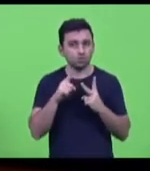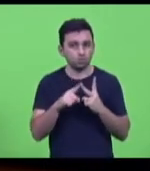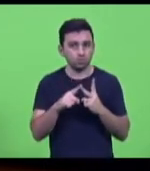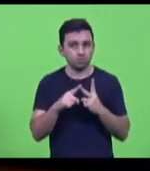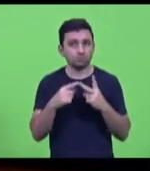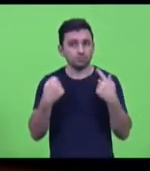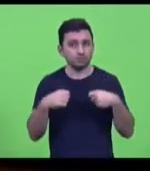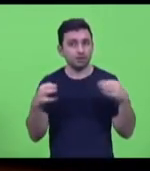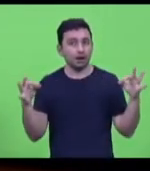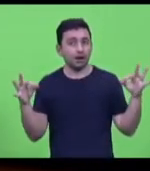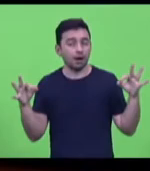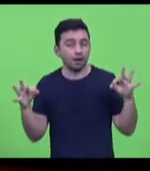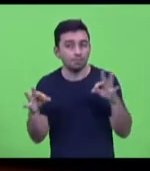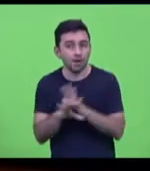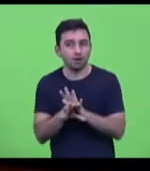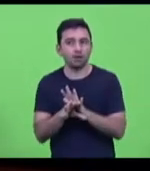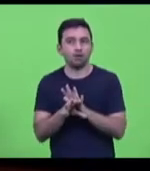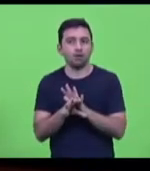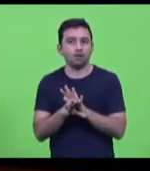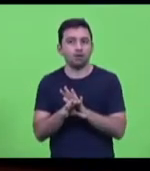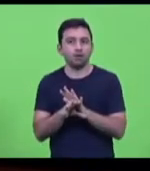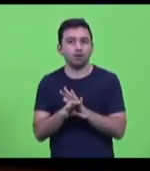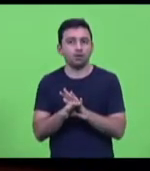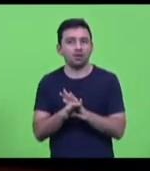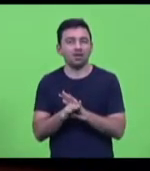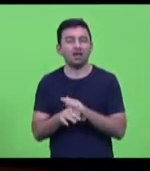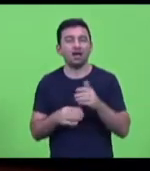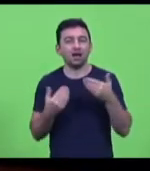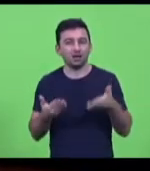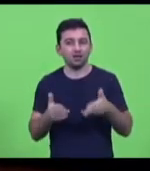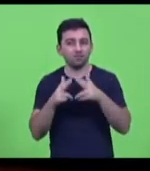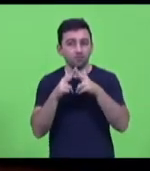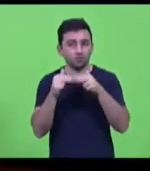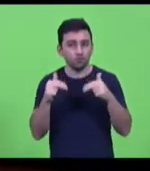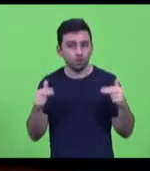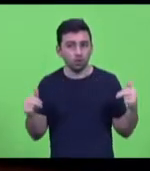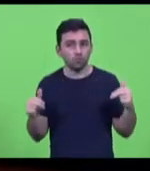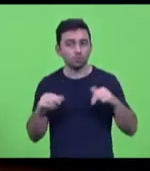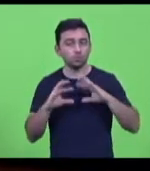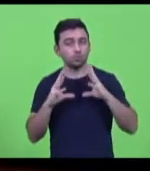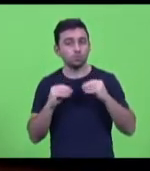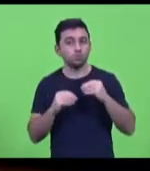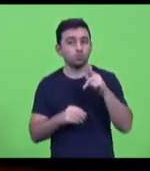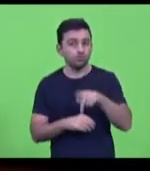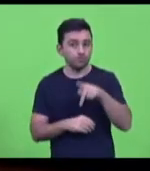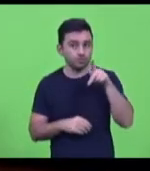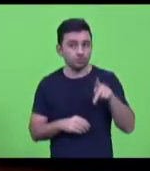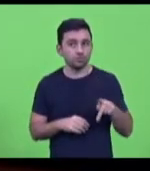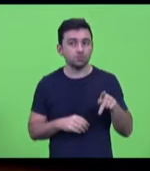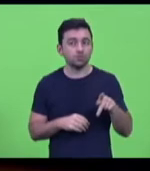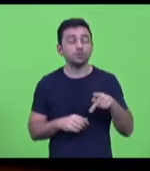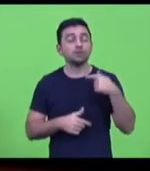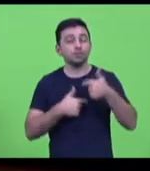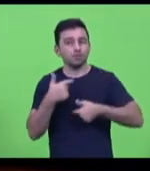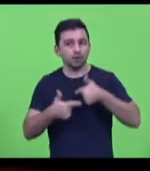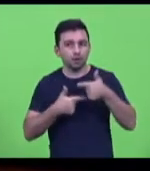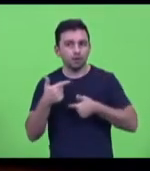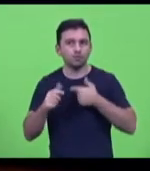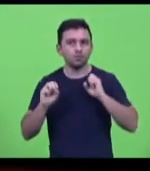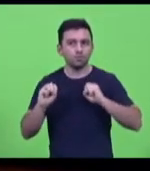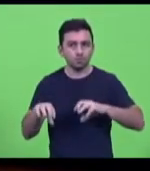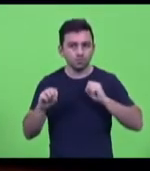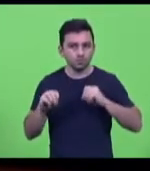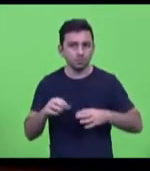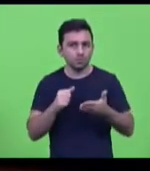ciclo de imunização. Em Florianópolis, a vacinação para professores e demais trabalhadores da educação